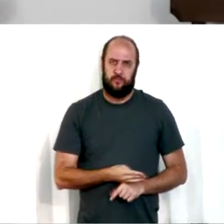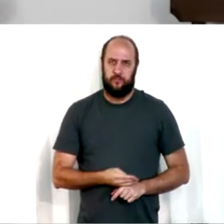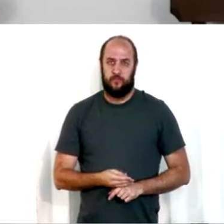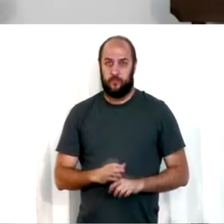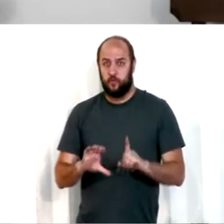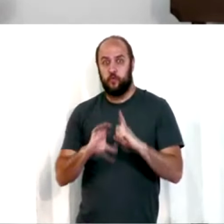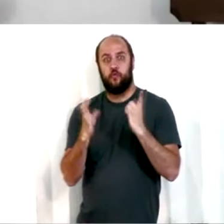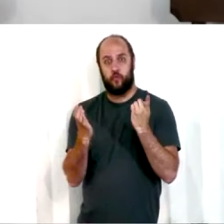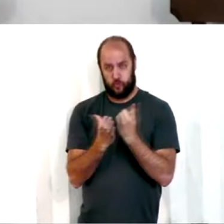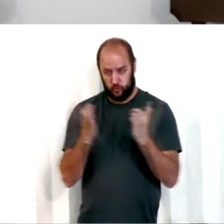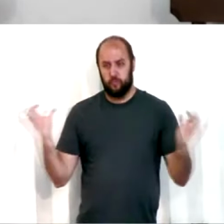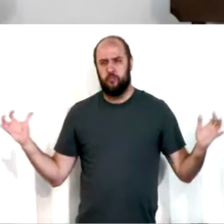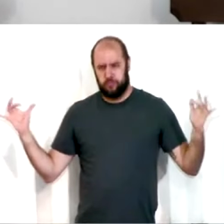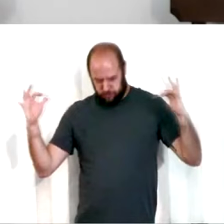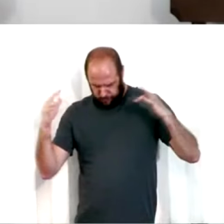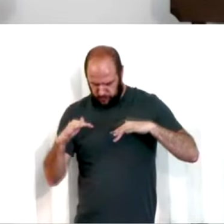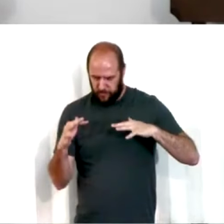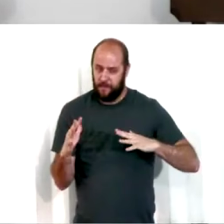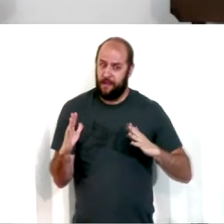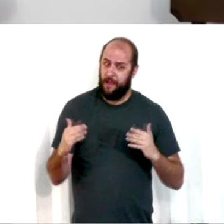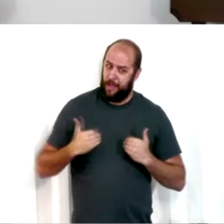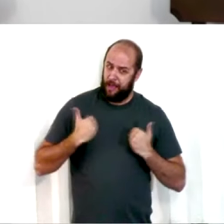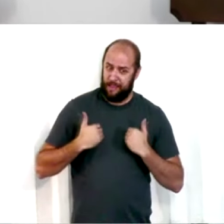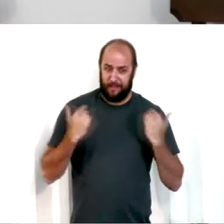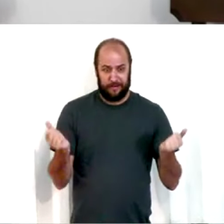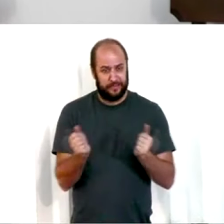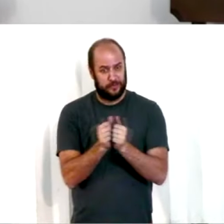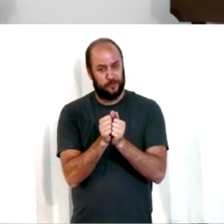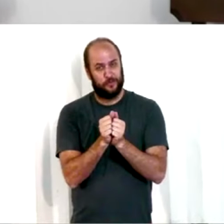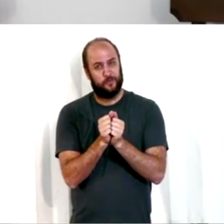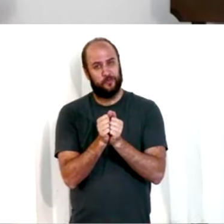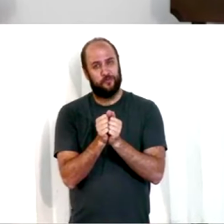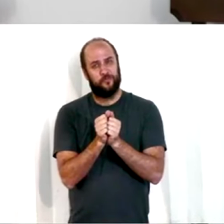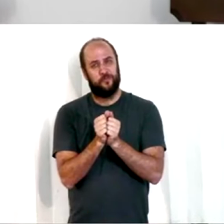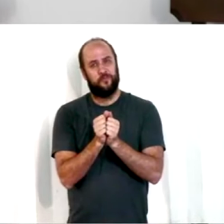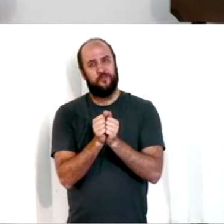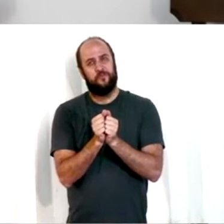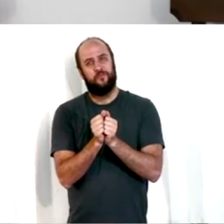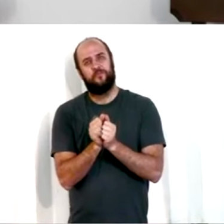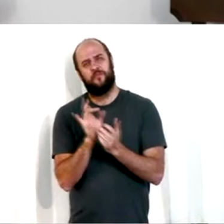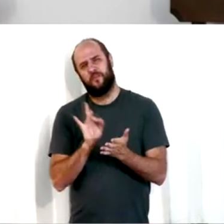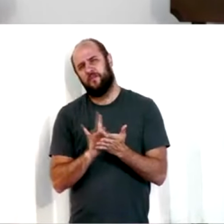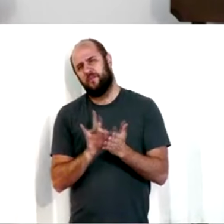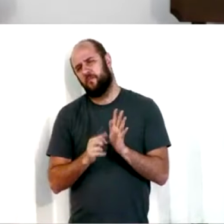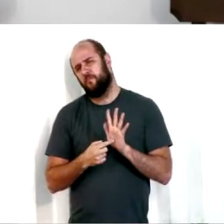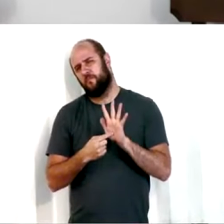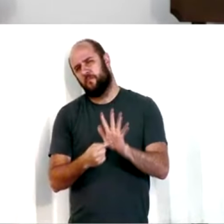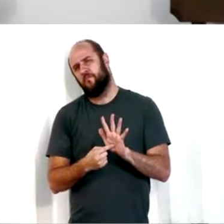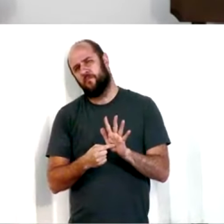bem frequentados e nossa alegria em estarmos juntos é enorme, como demonstraram muito bem alguns instantes